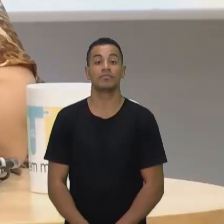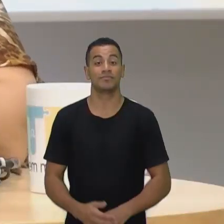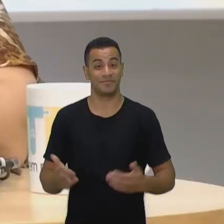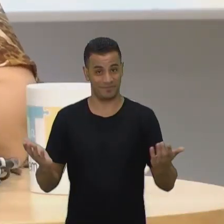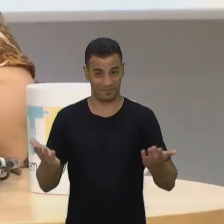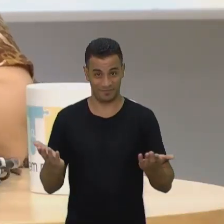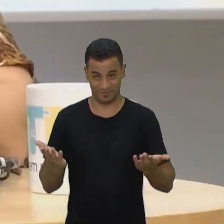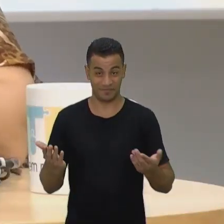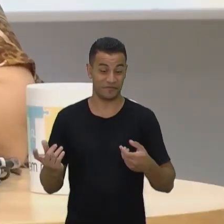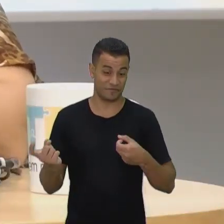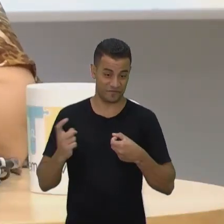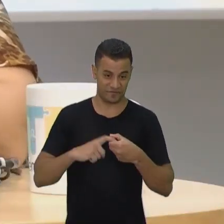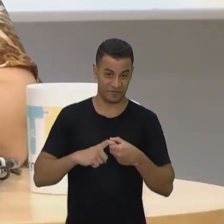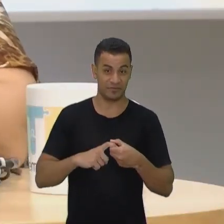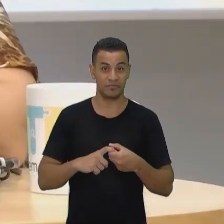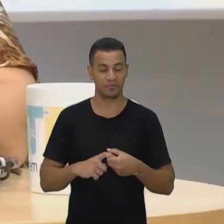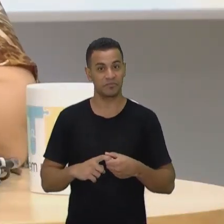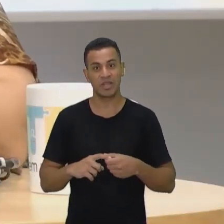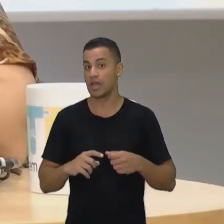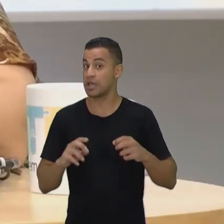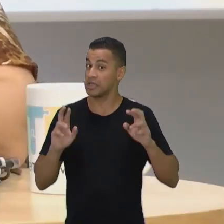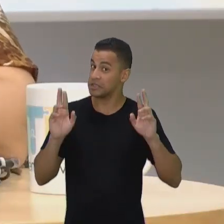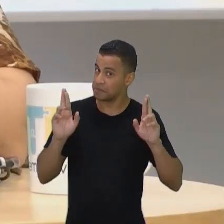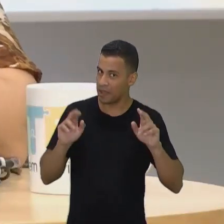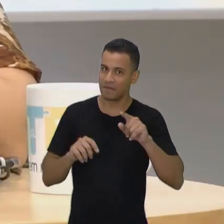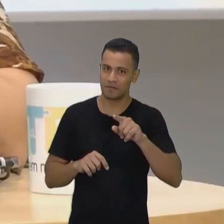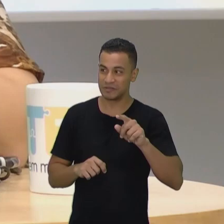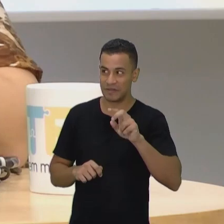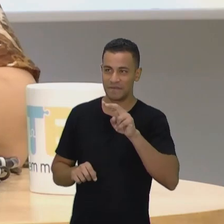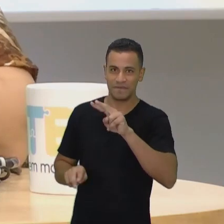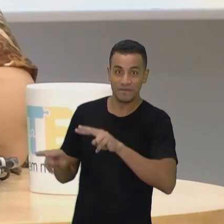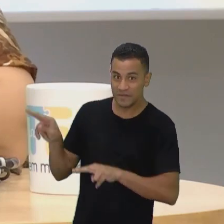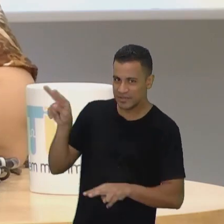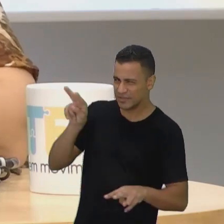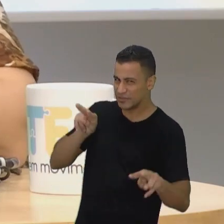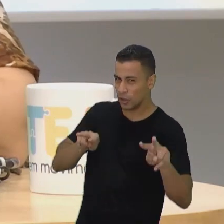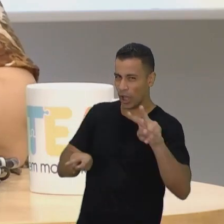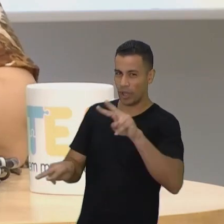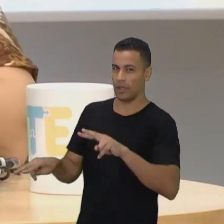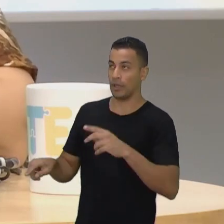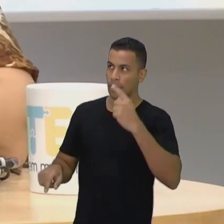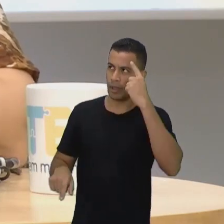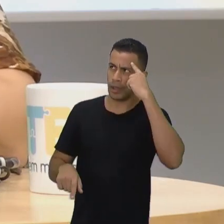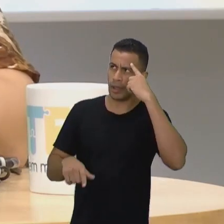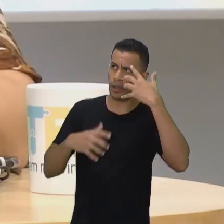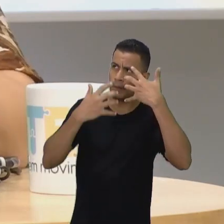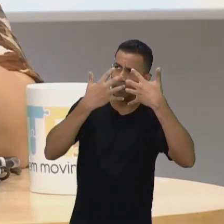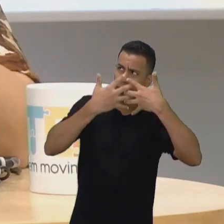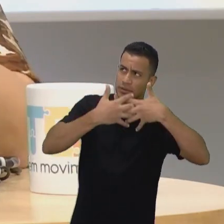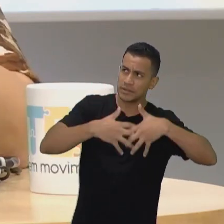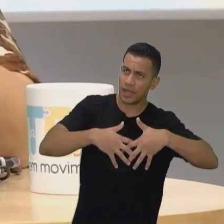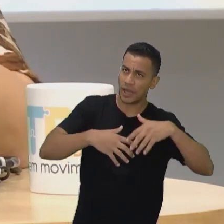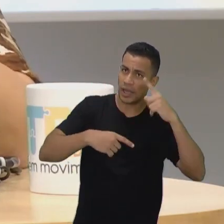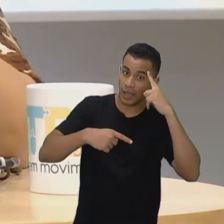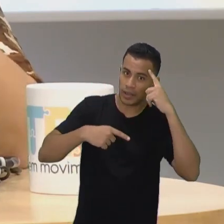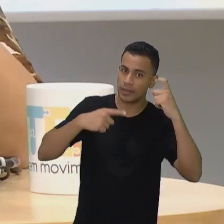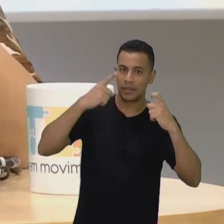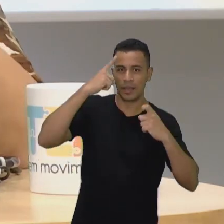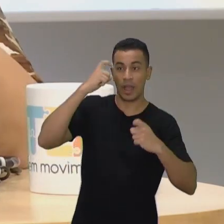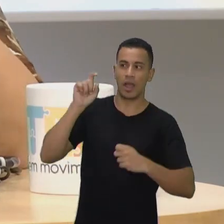Retornando, espero que vocês tenham conseguido observar e vocês pensaram várias ideias que essa imagem traz,